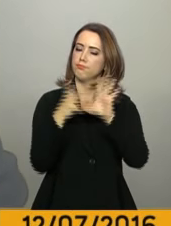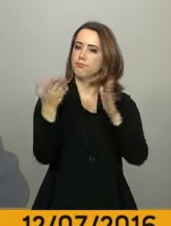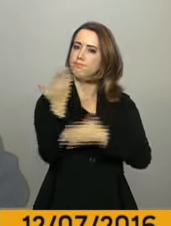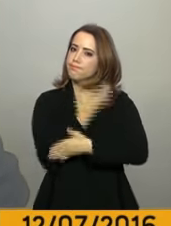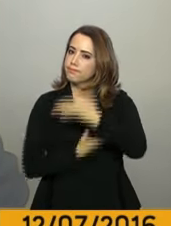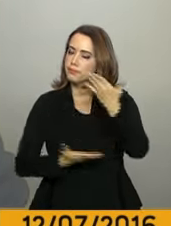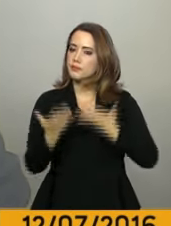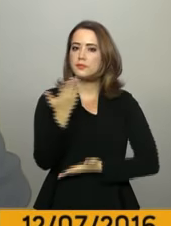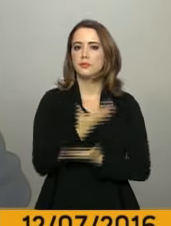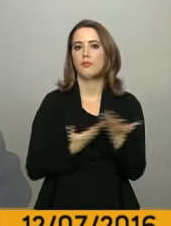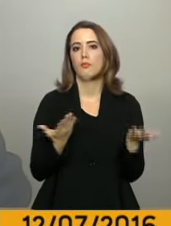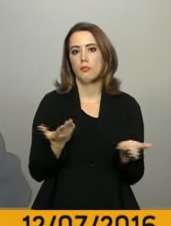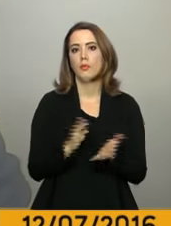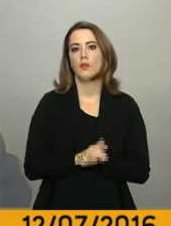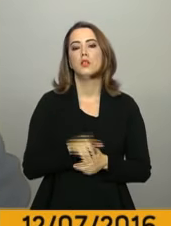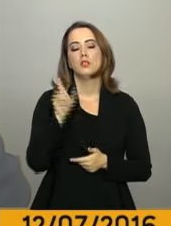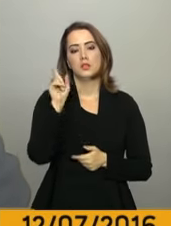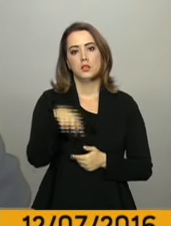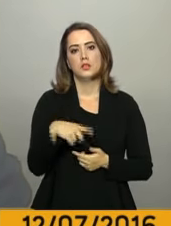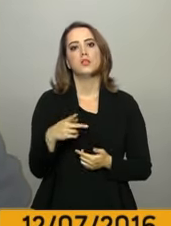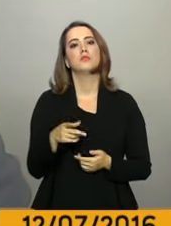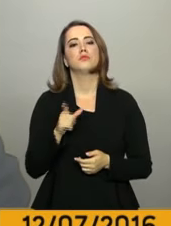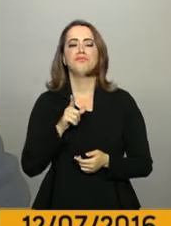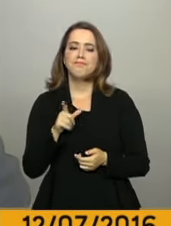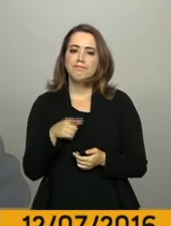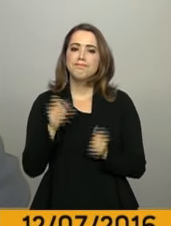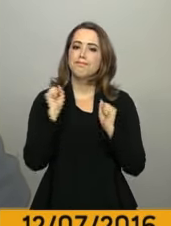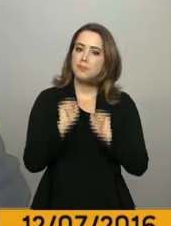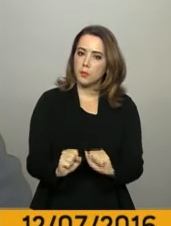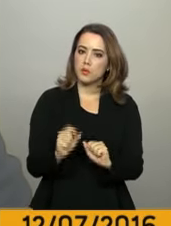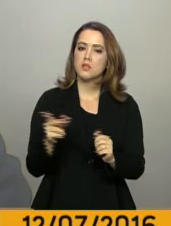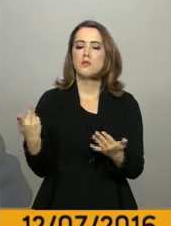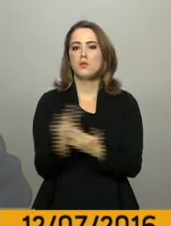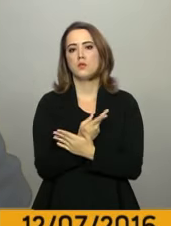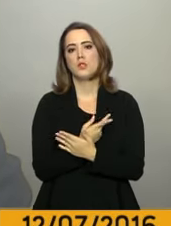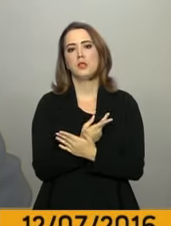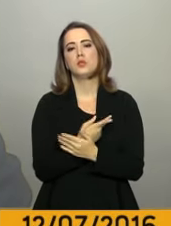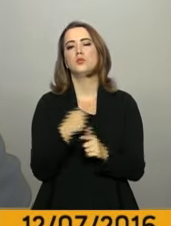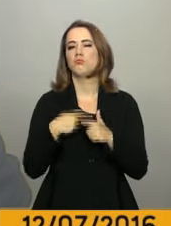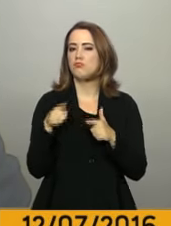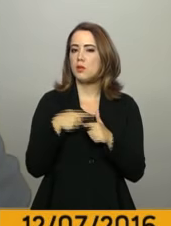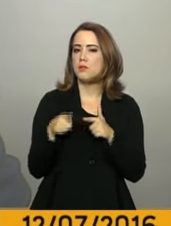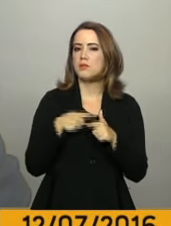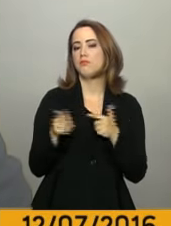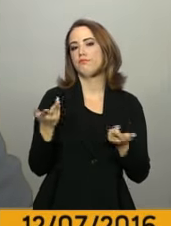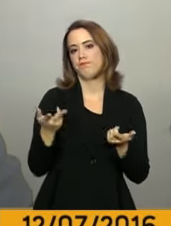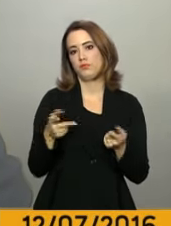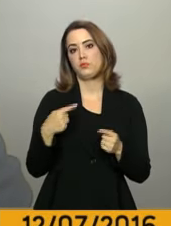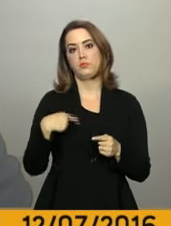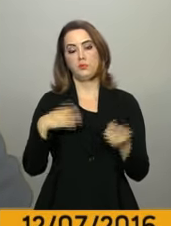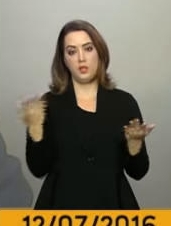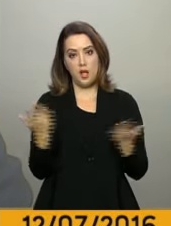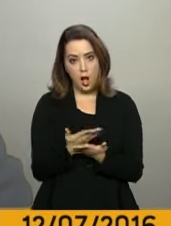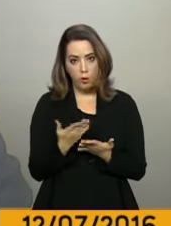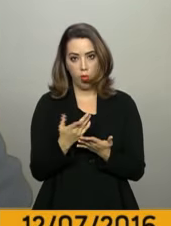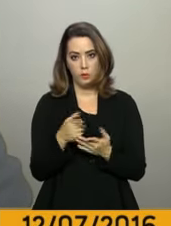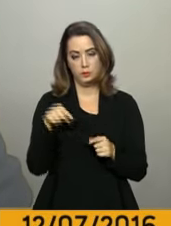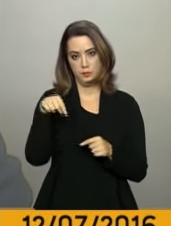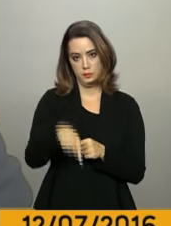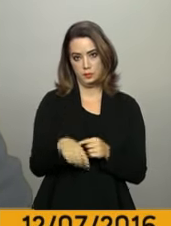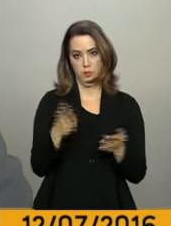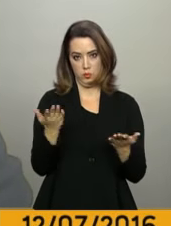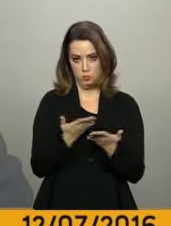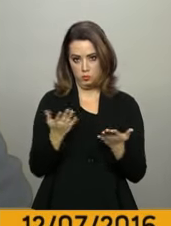é é muito provável que haja resistências neste momento neste momento a resistência não se